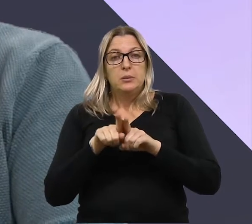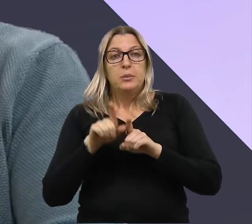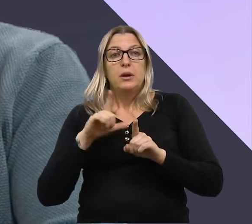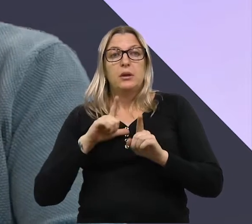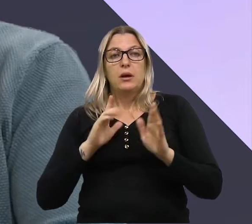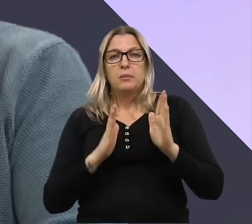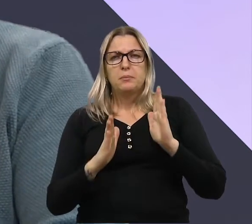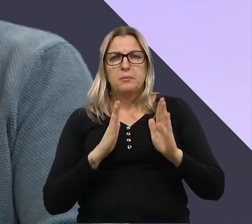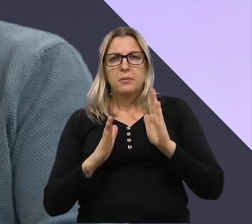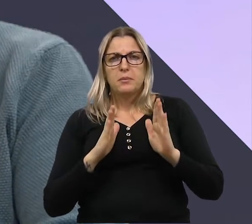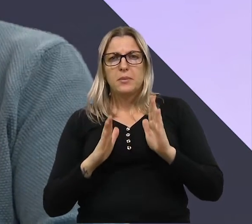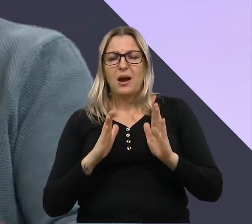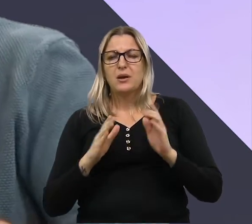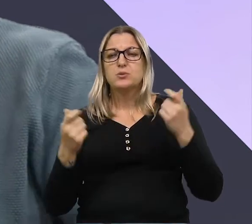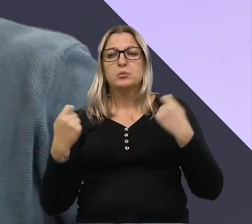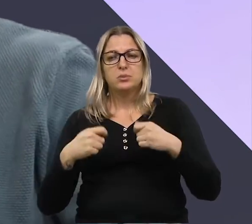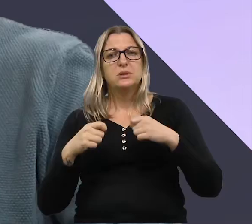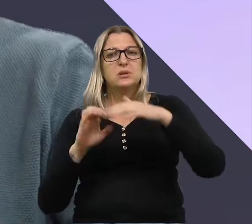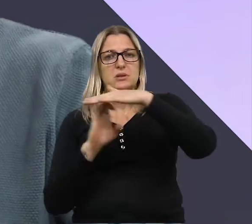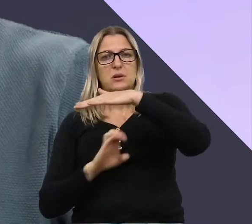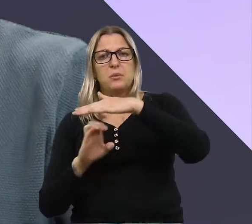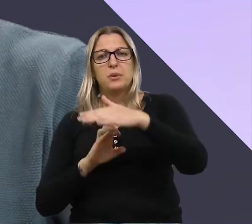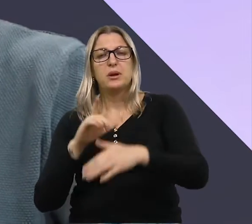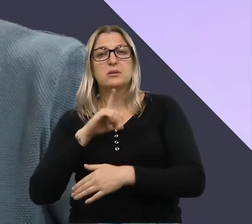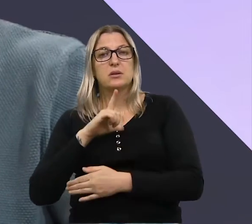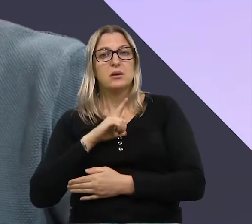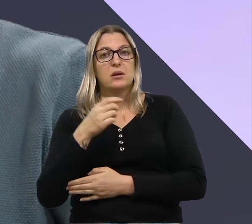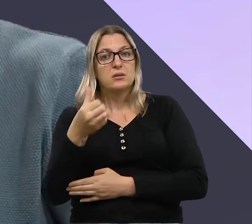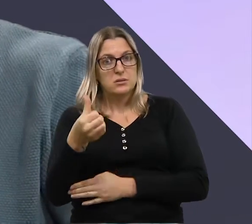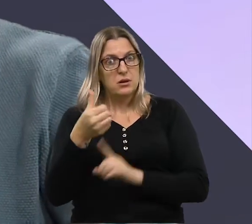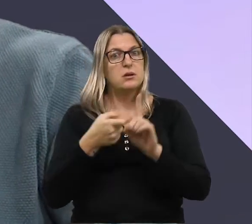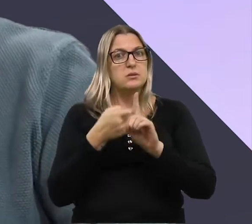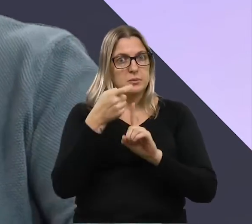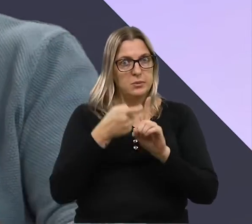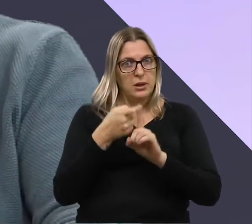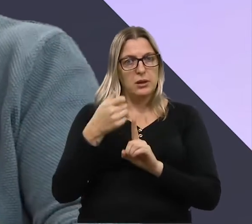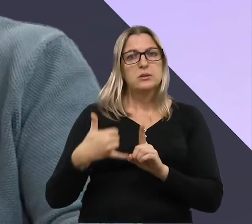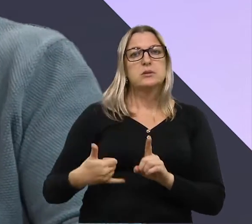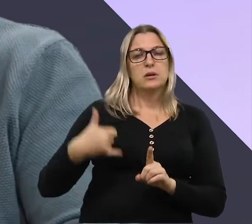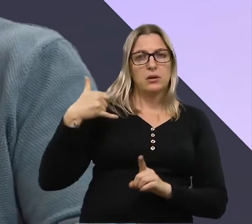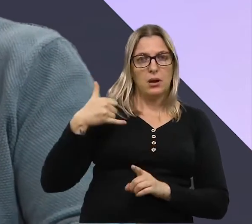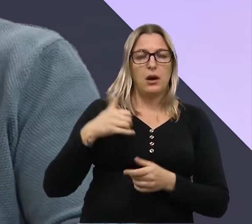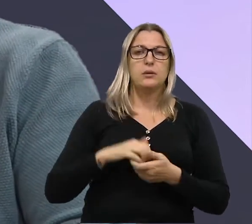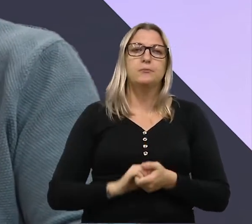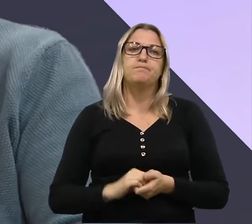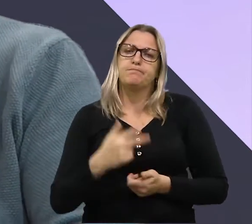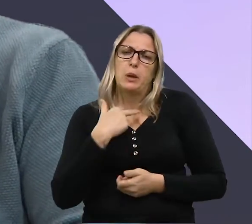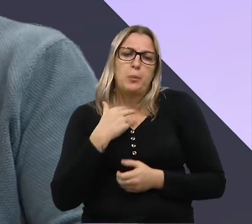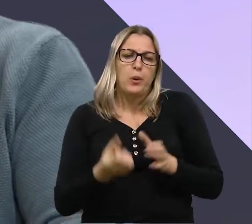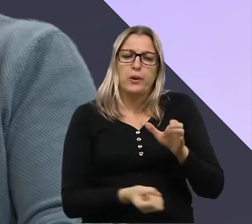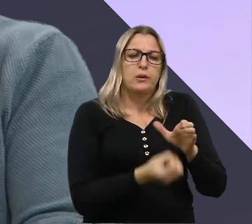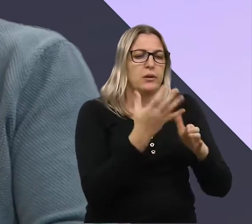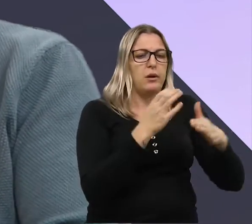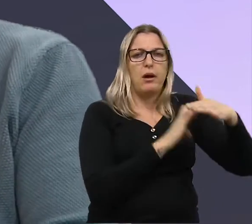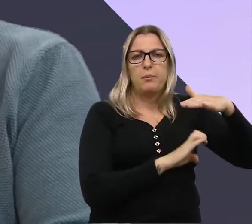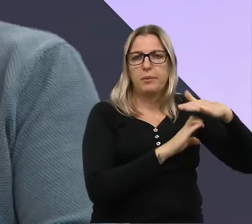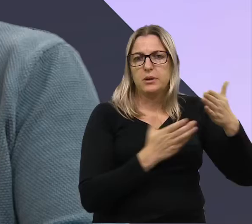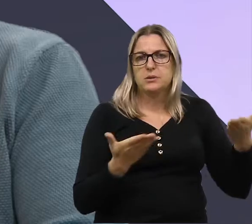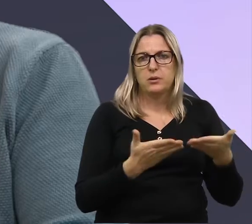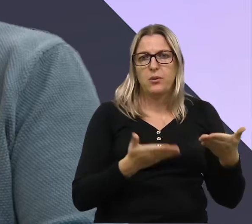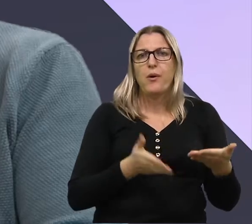alguns constrangimentos né de pessoas formando empresa agora para adquirir o crédito só pra mente para isso né a gente quer ser justo e